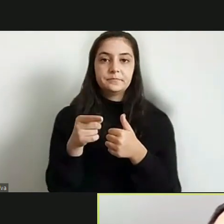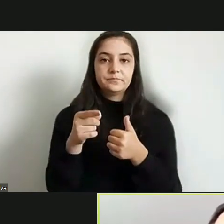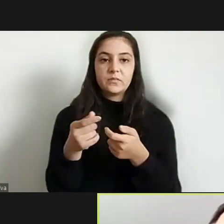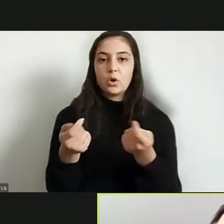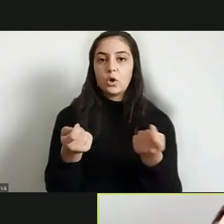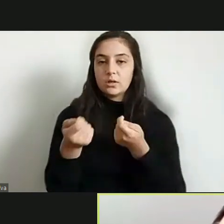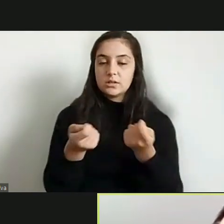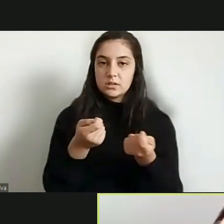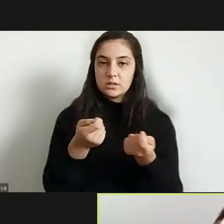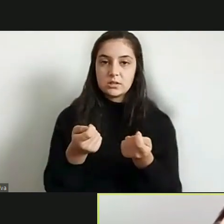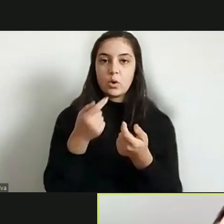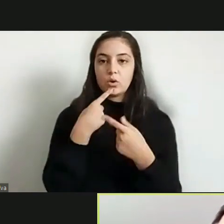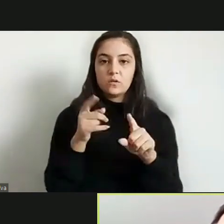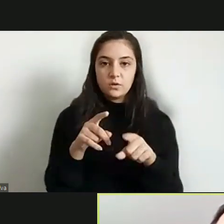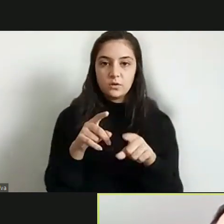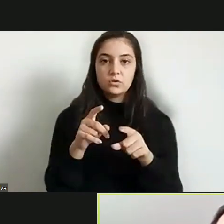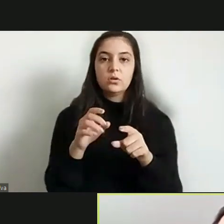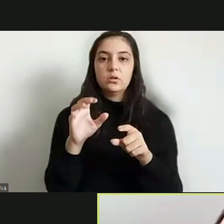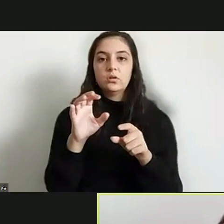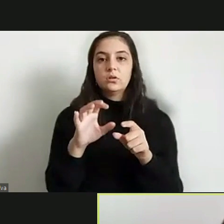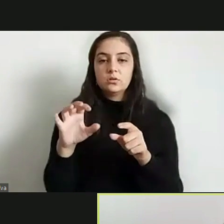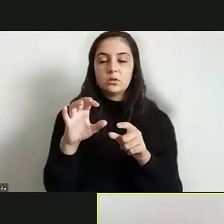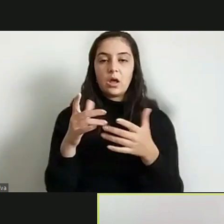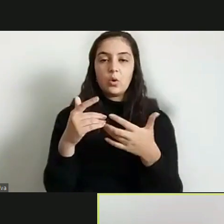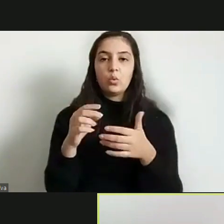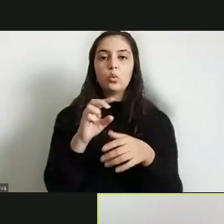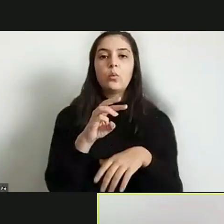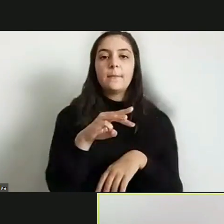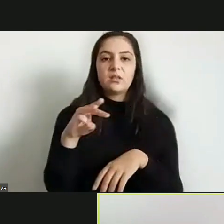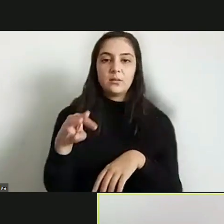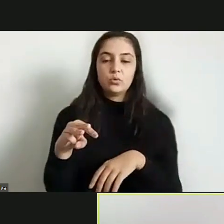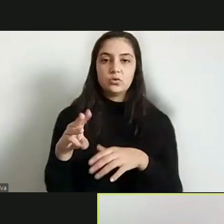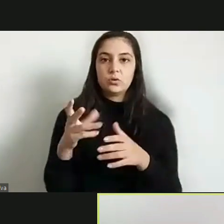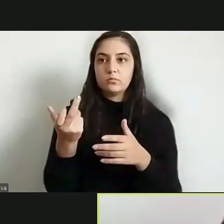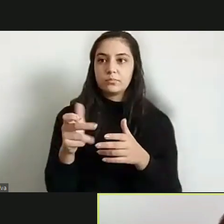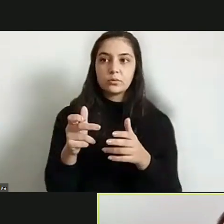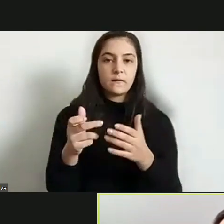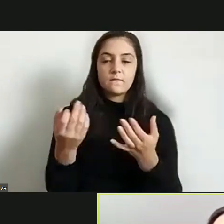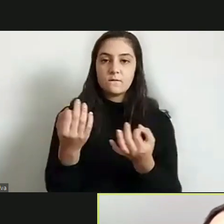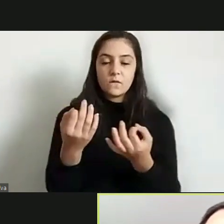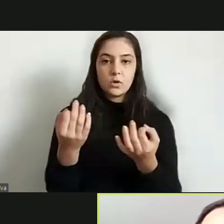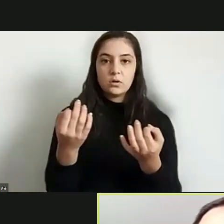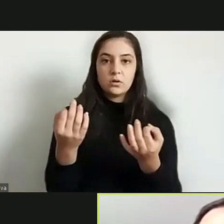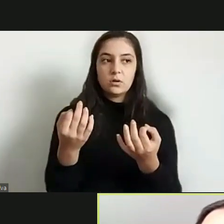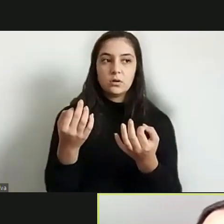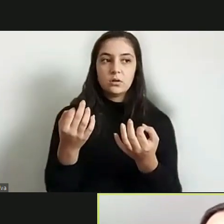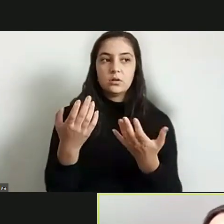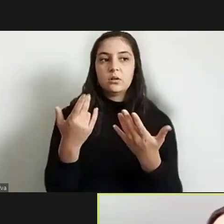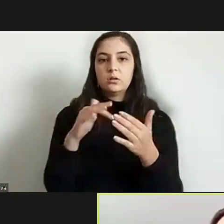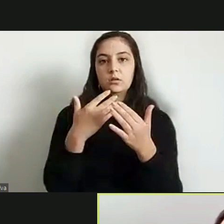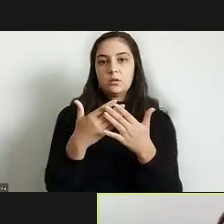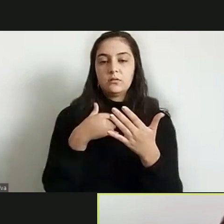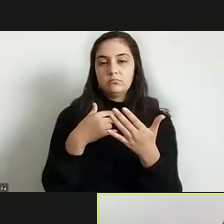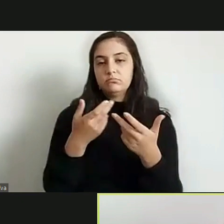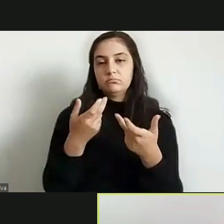reorganização da Praça do Martim Muniz, e que ainda por cima aconteceu em plena pandemia. É um ótimo exemplo de uma consulta, enfim, que é facultativa,